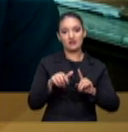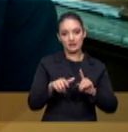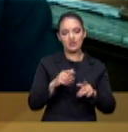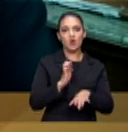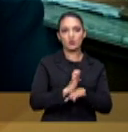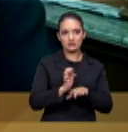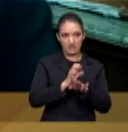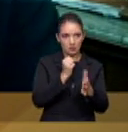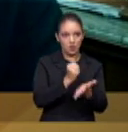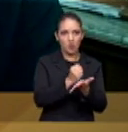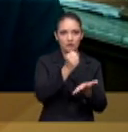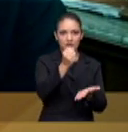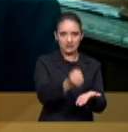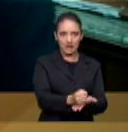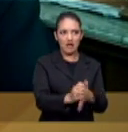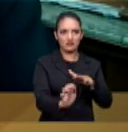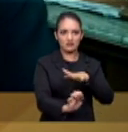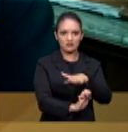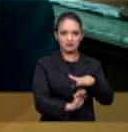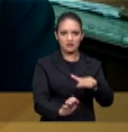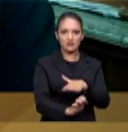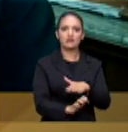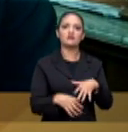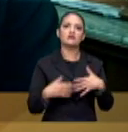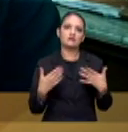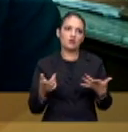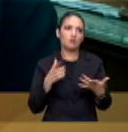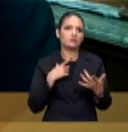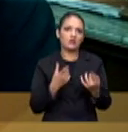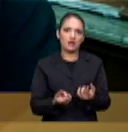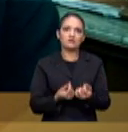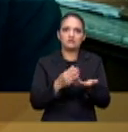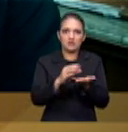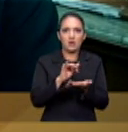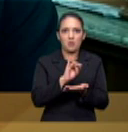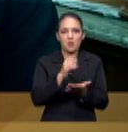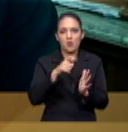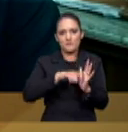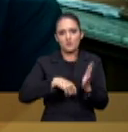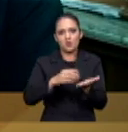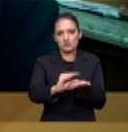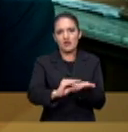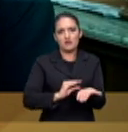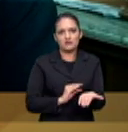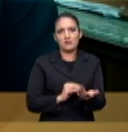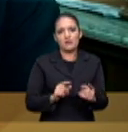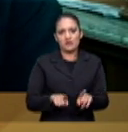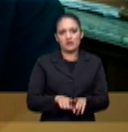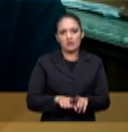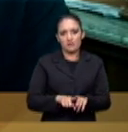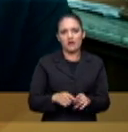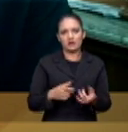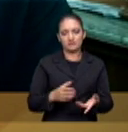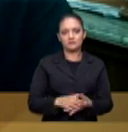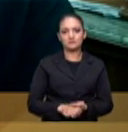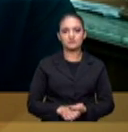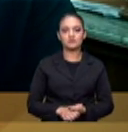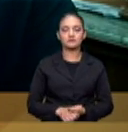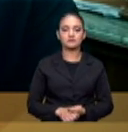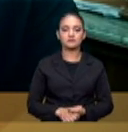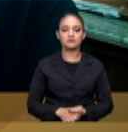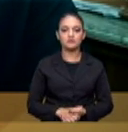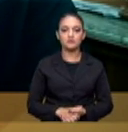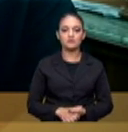contratados pelo Estado, e a satisfação do que devido e o desconto na fonte.